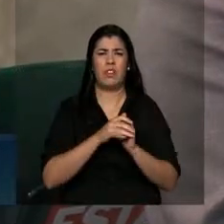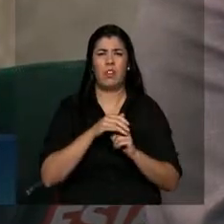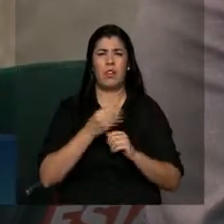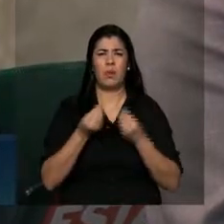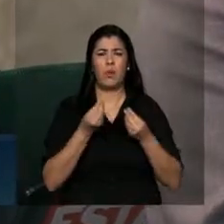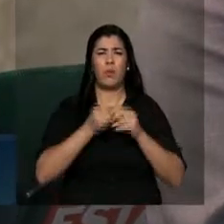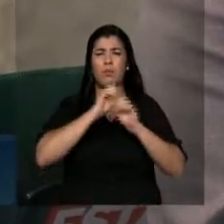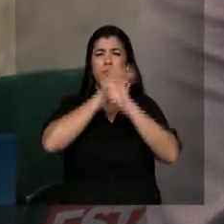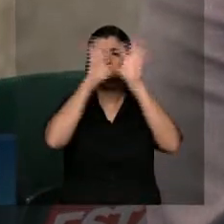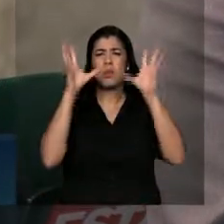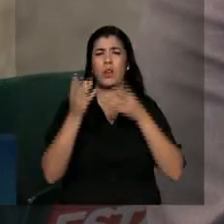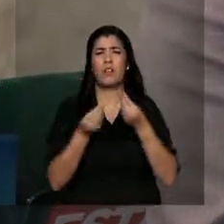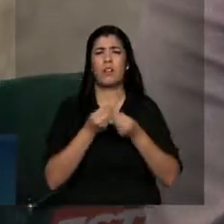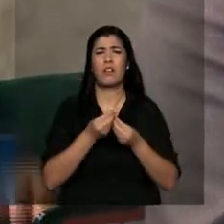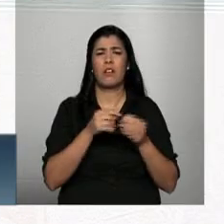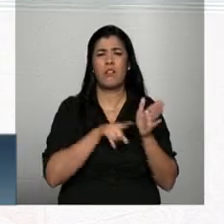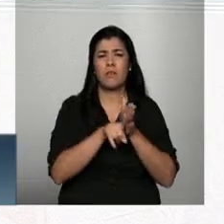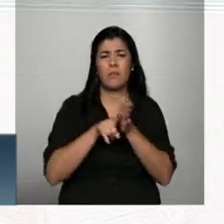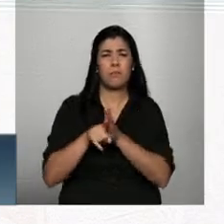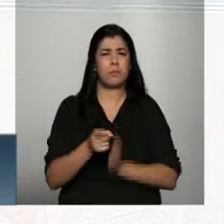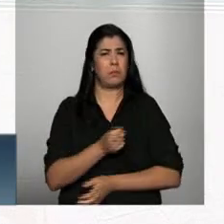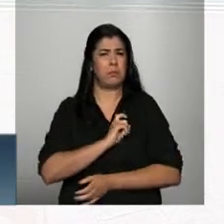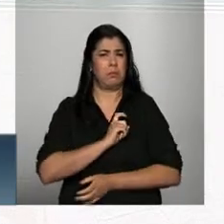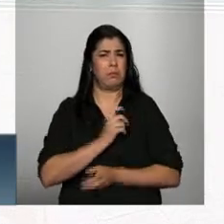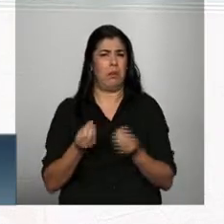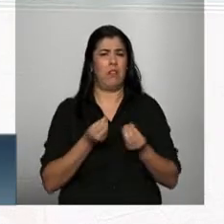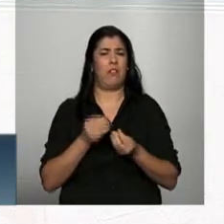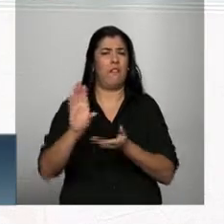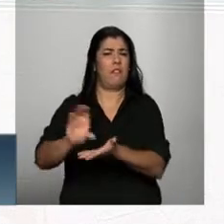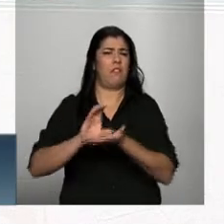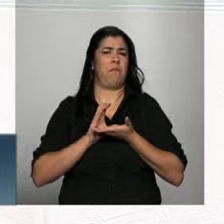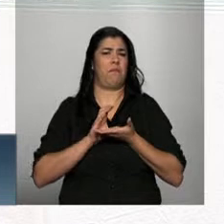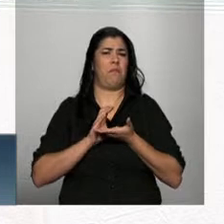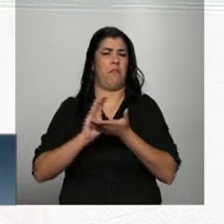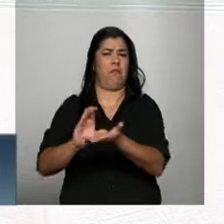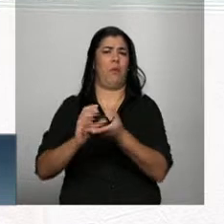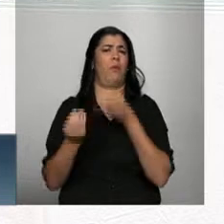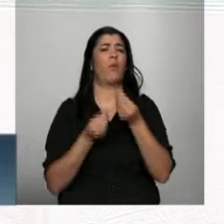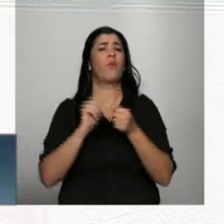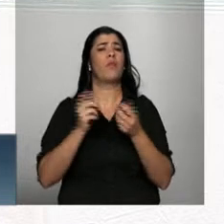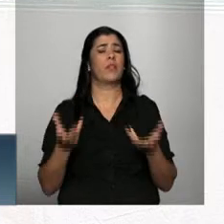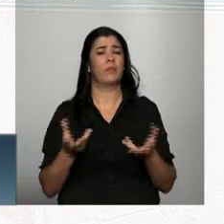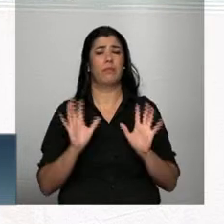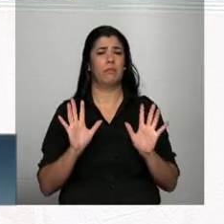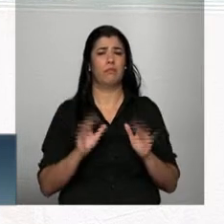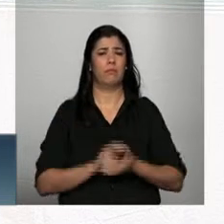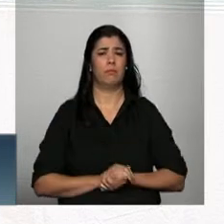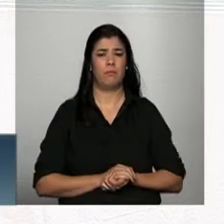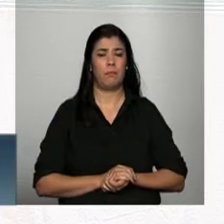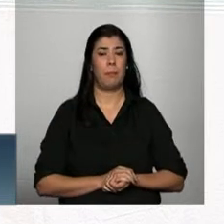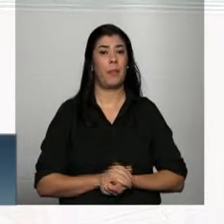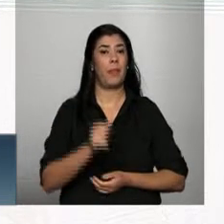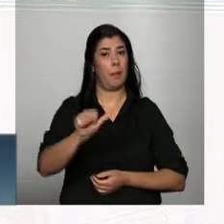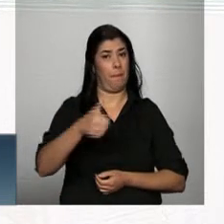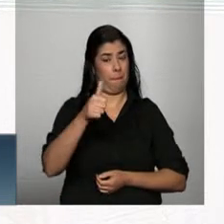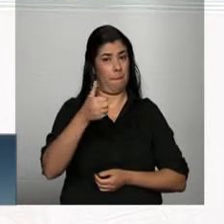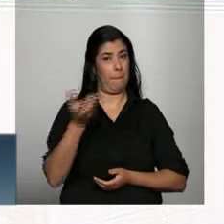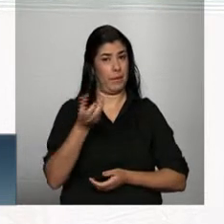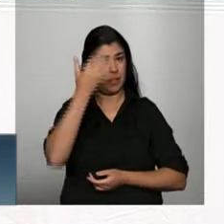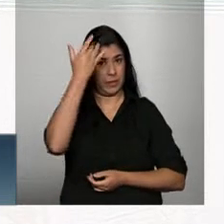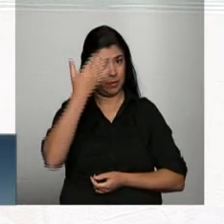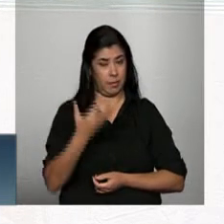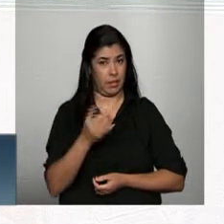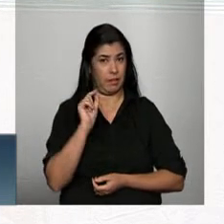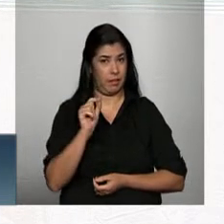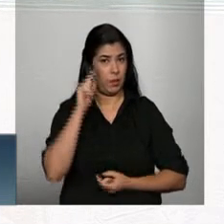isso vai funcionar. Quem vai receber, quem não vai? Em primeiro lugar, a